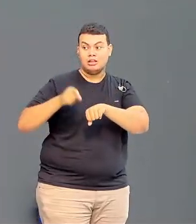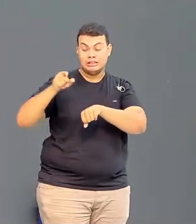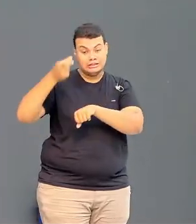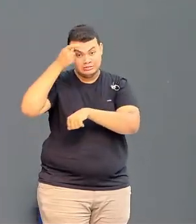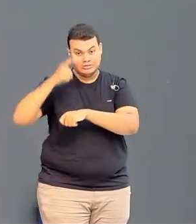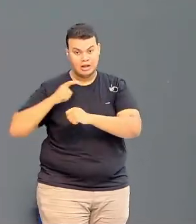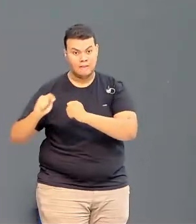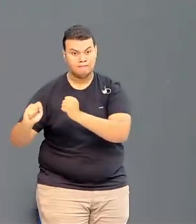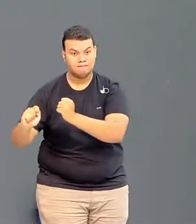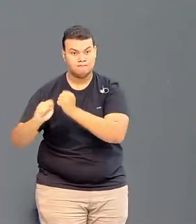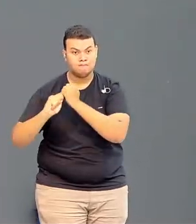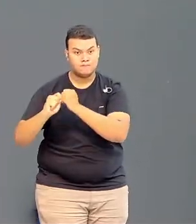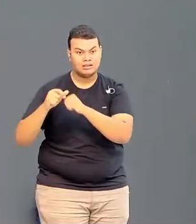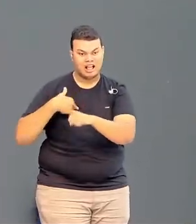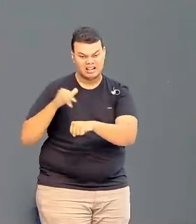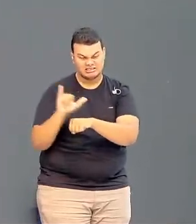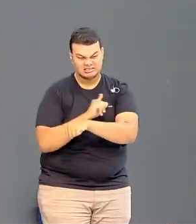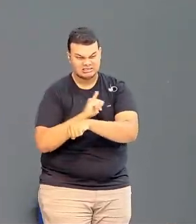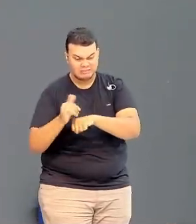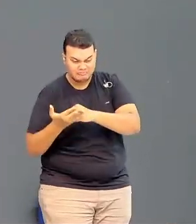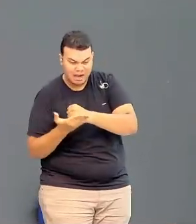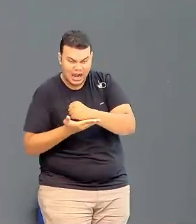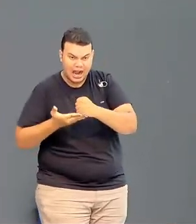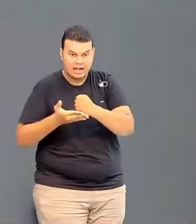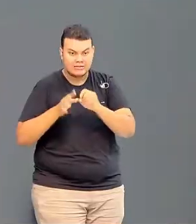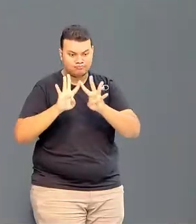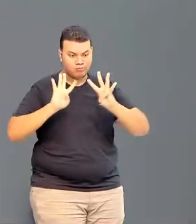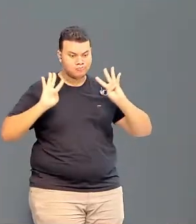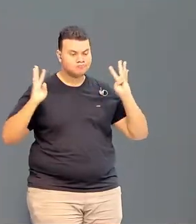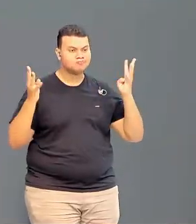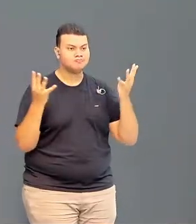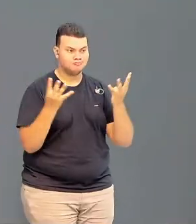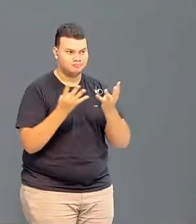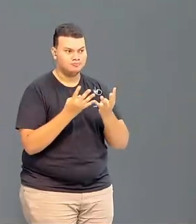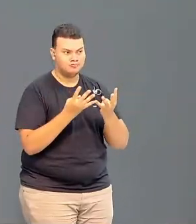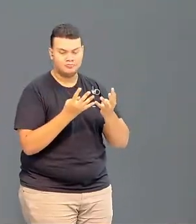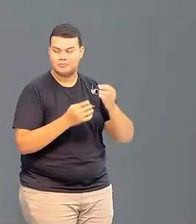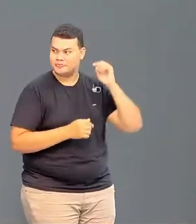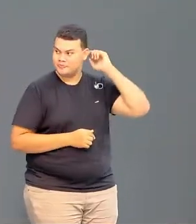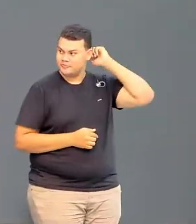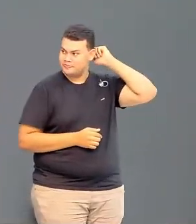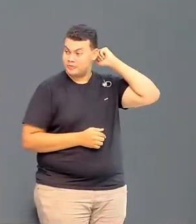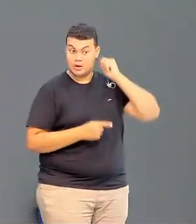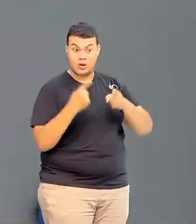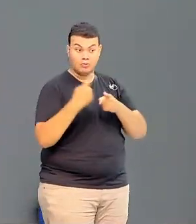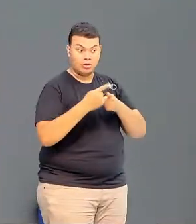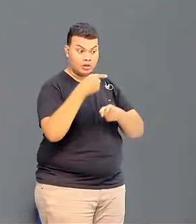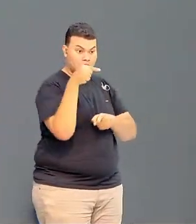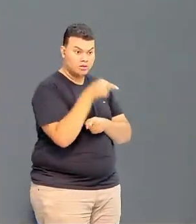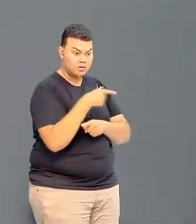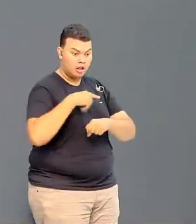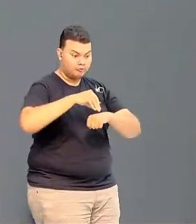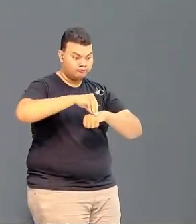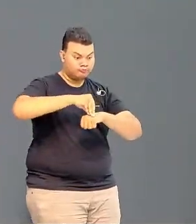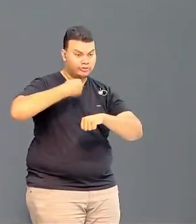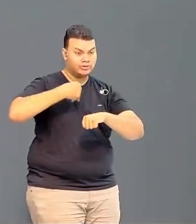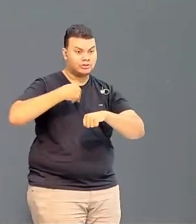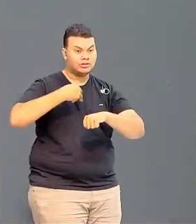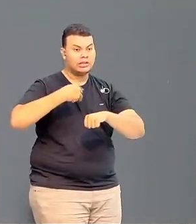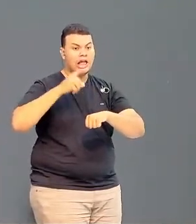inimigo ele cria como fundamento dessas fortalezas, tá? Porque argumentos se tornam